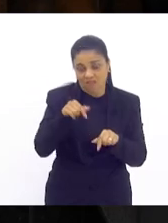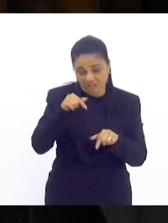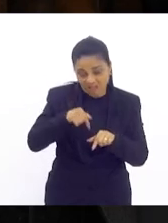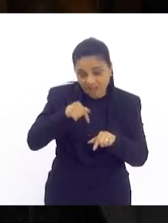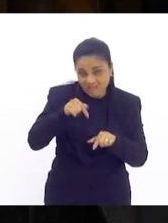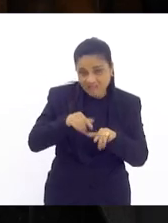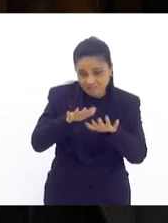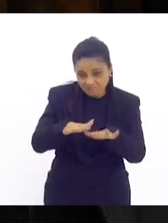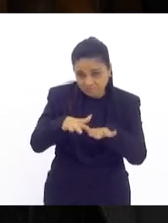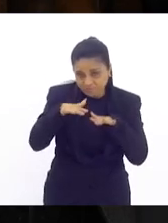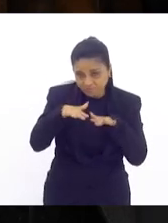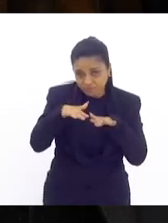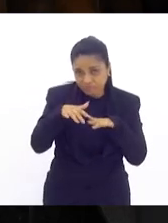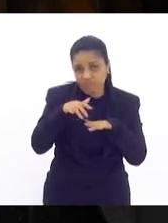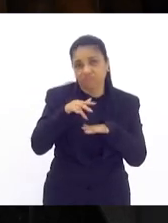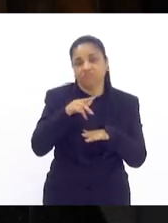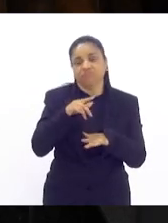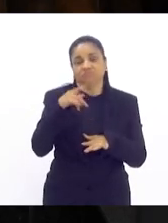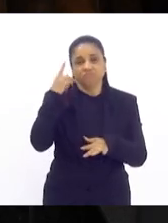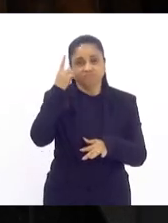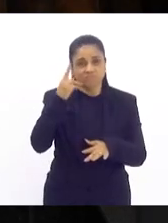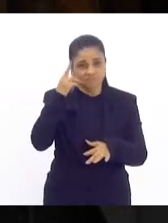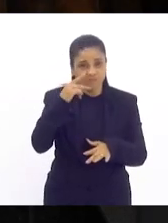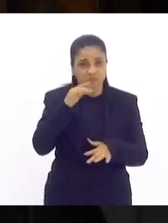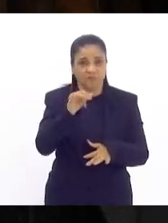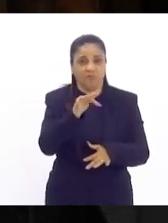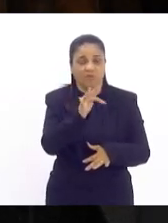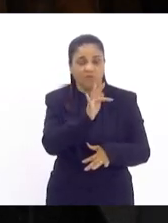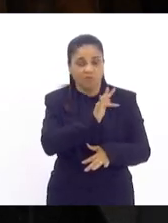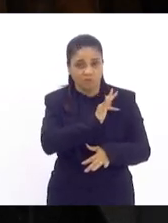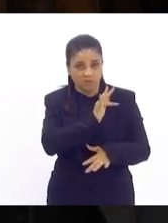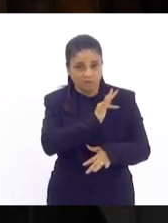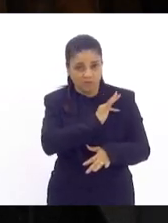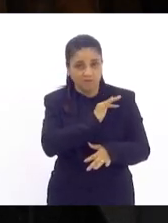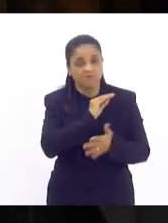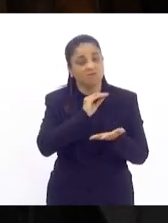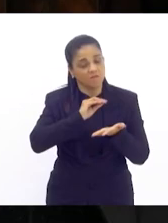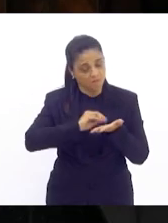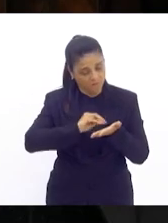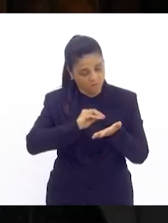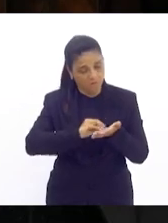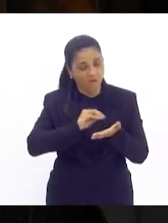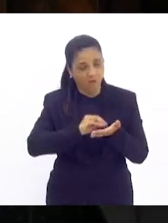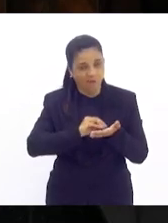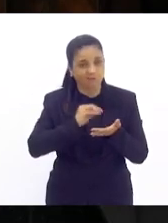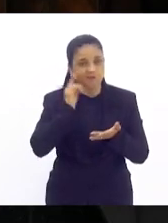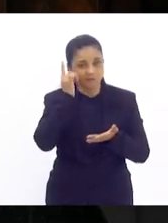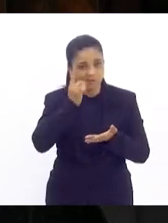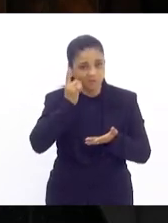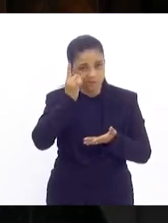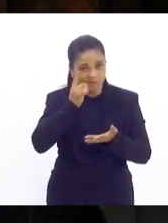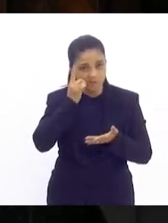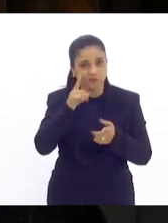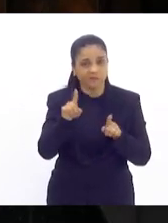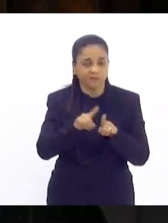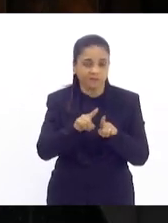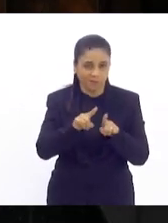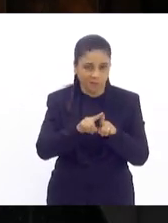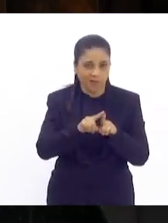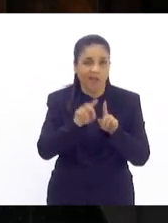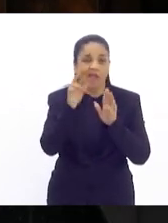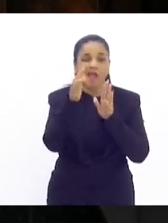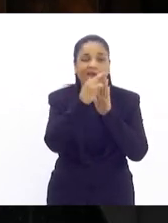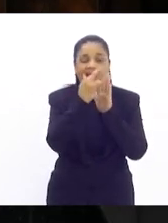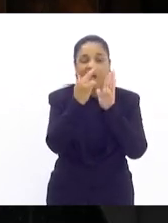Fluminense também falta alguns parlamentares o que eu chamo de liturgia do